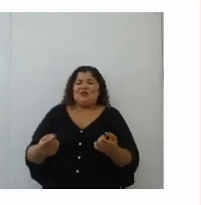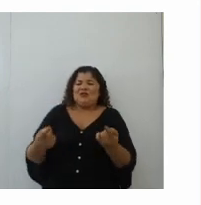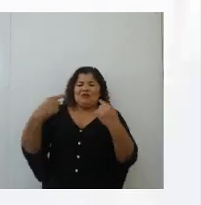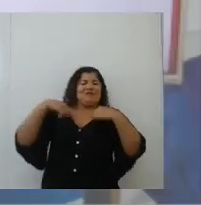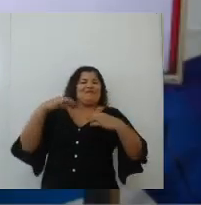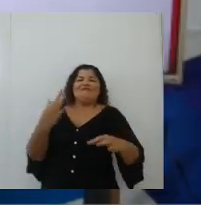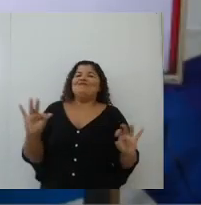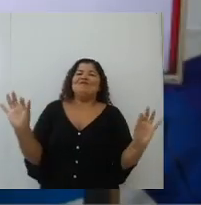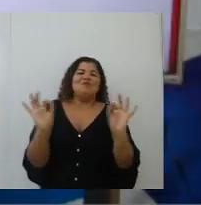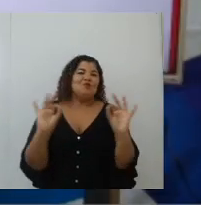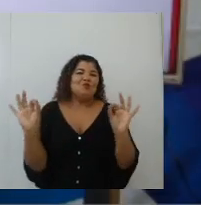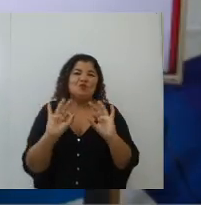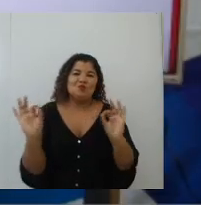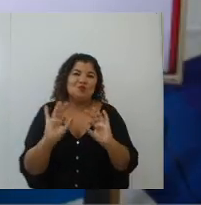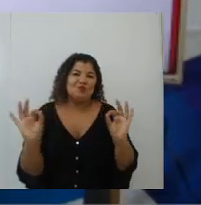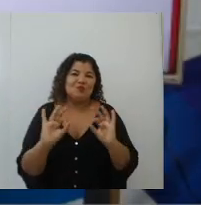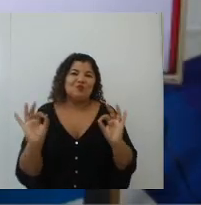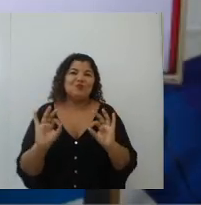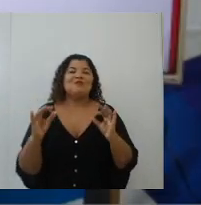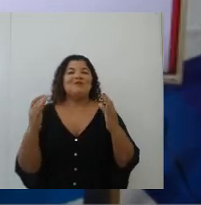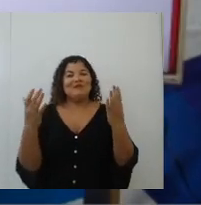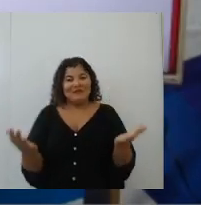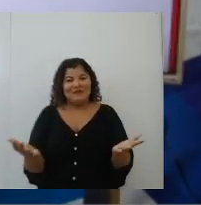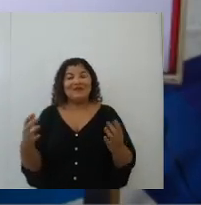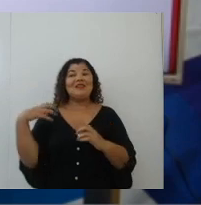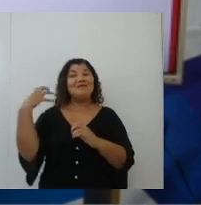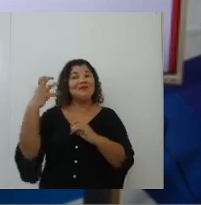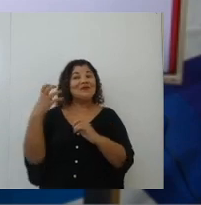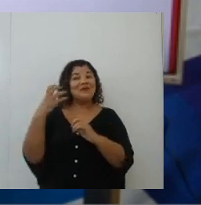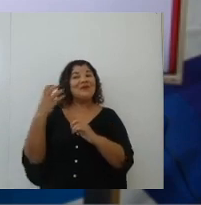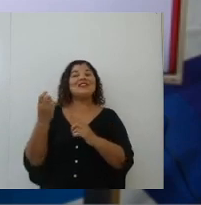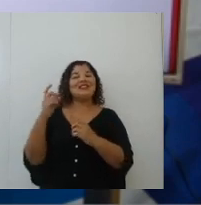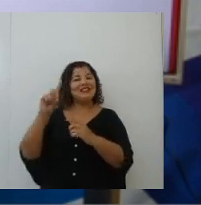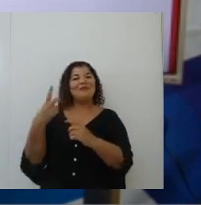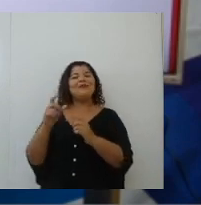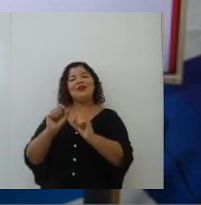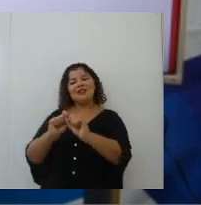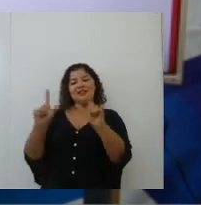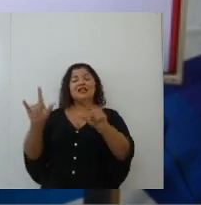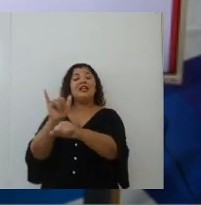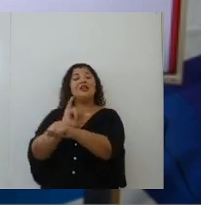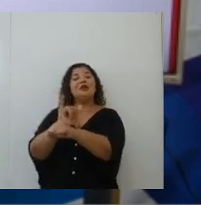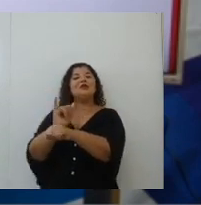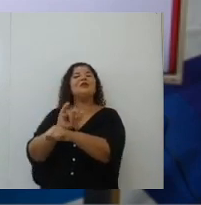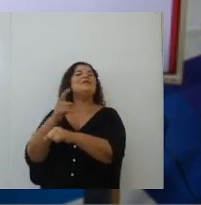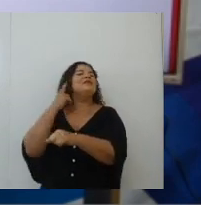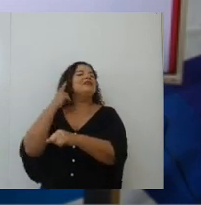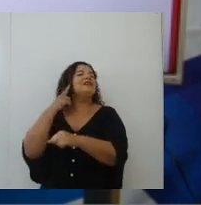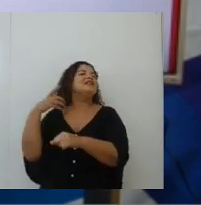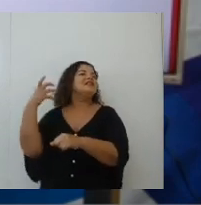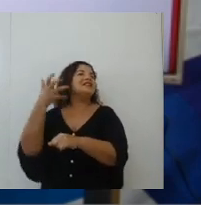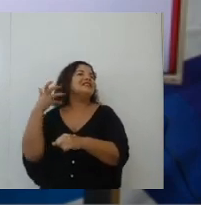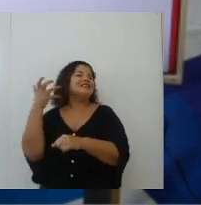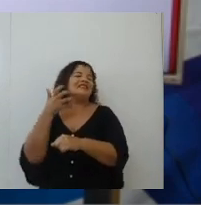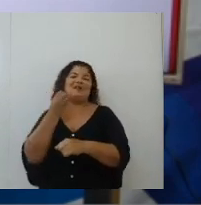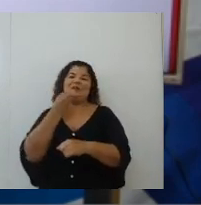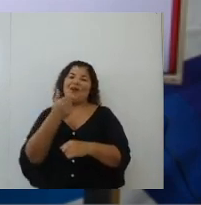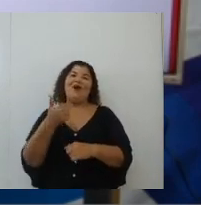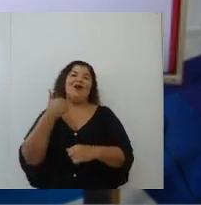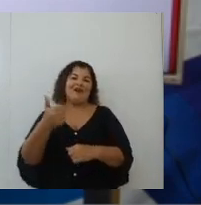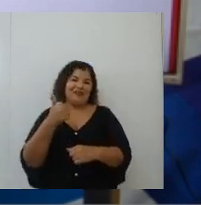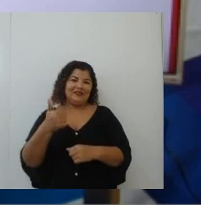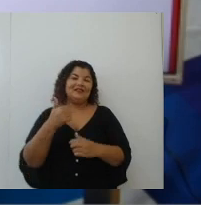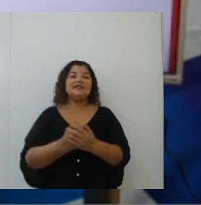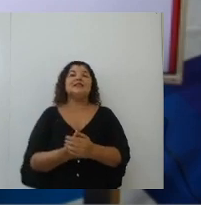é um trecho da música, tá? Sugiro que quando terminar nossas aulas, vai lá no YouTube e coloca a Legião Urbana para curtir. É muito show, muito legal,